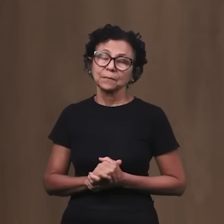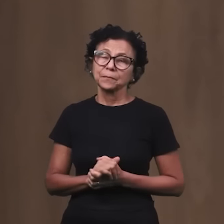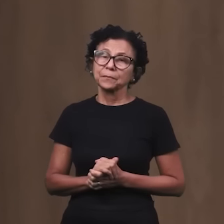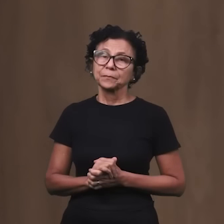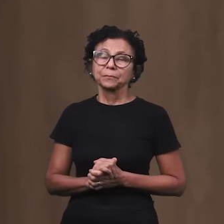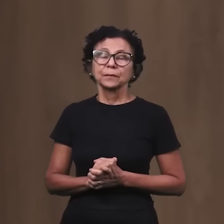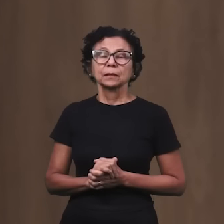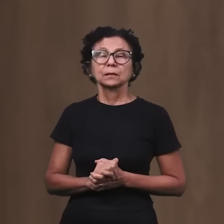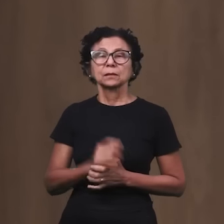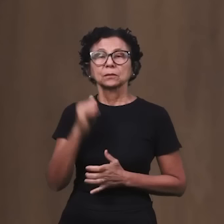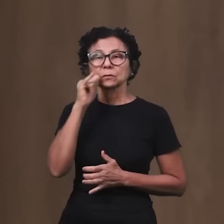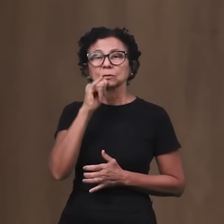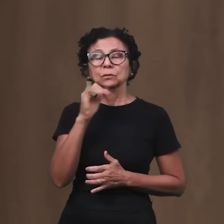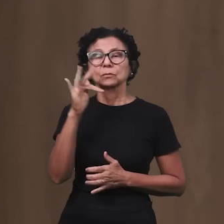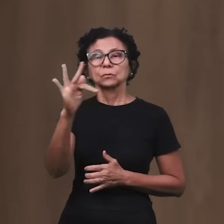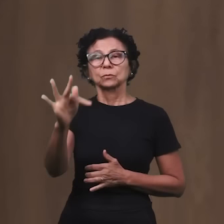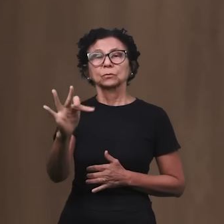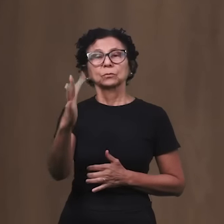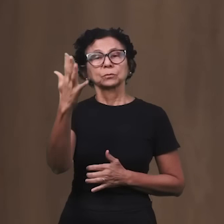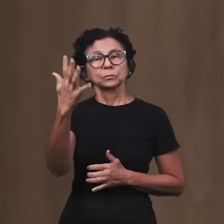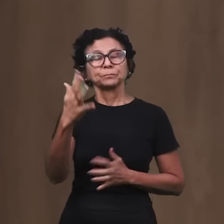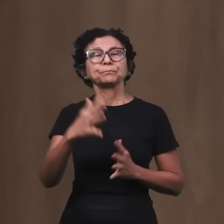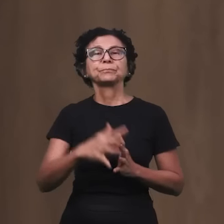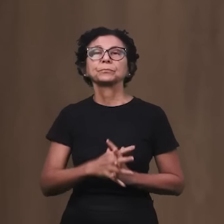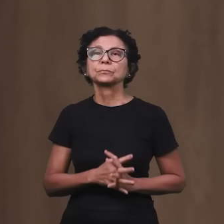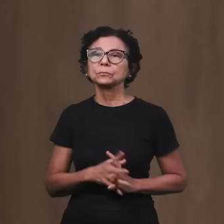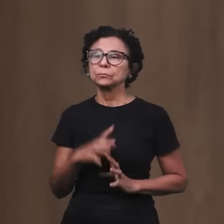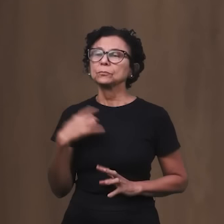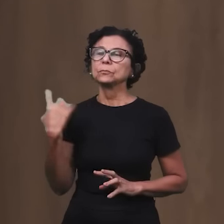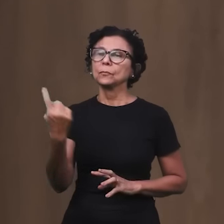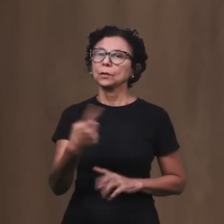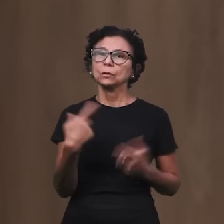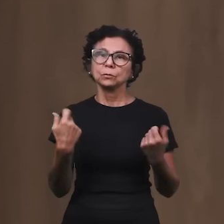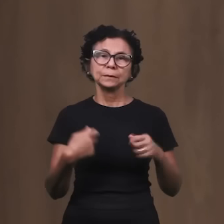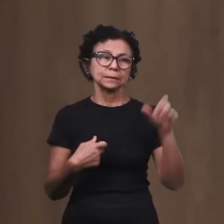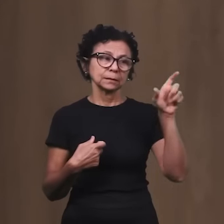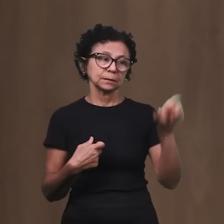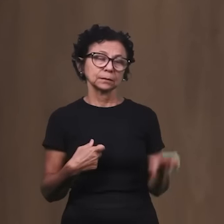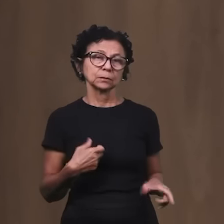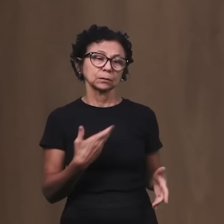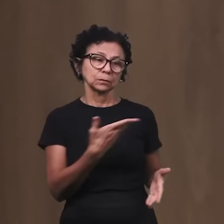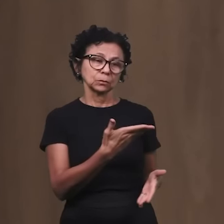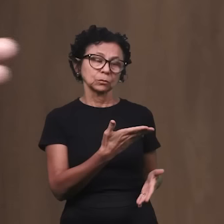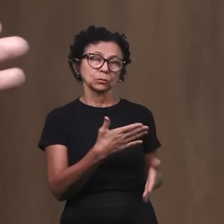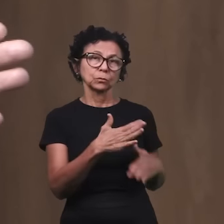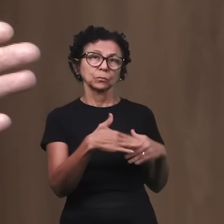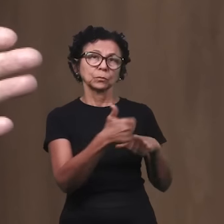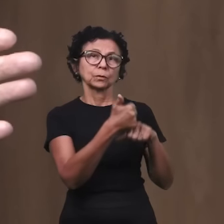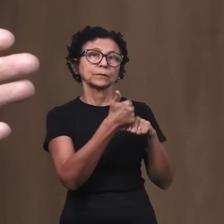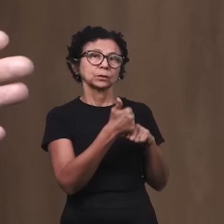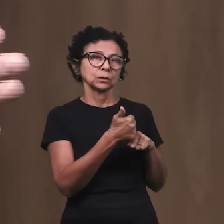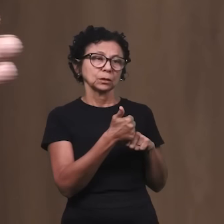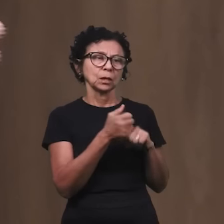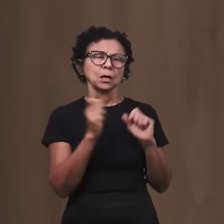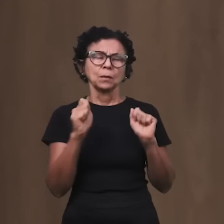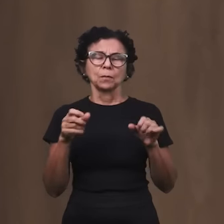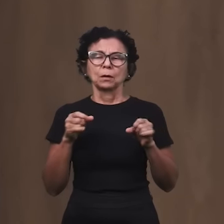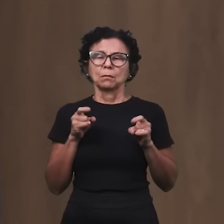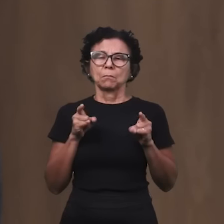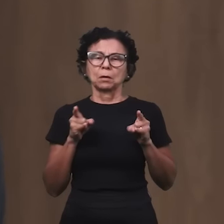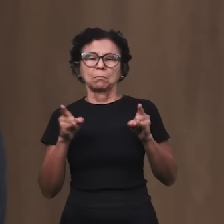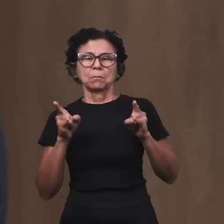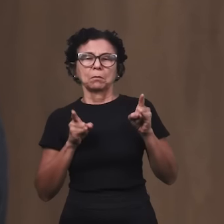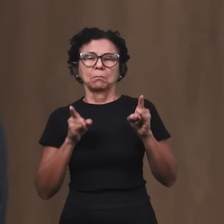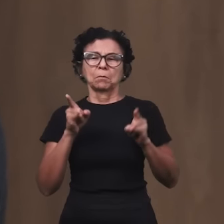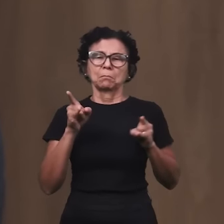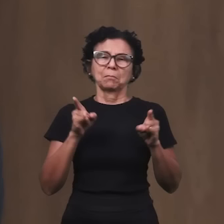odontologia. Ela vai acabar? Nunca. Todo mundo precisa do dentista. Pode vir a robótica, vamos até falar um pouquinho.